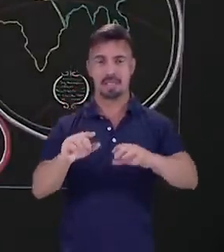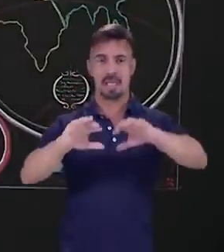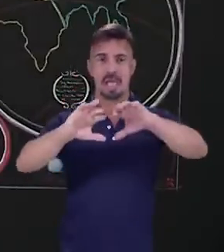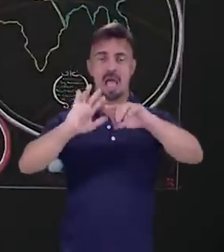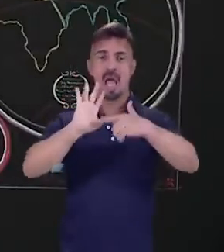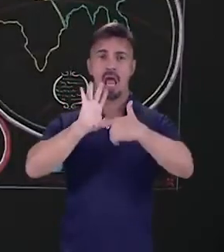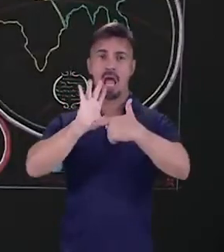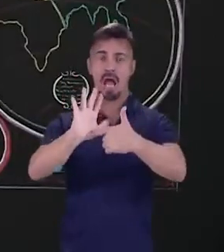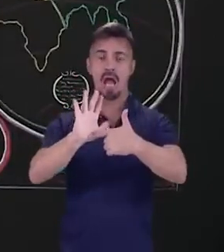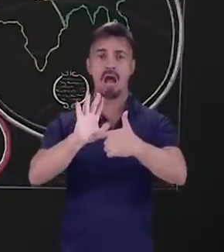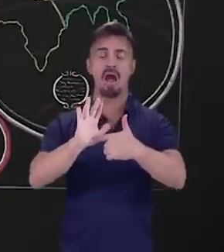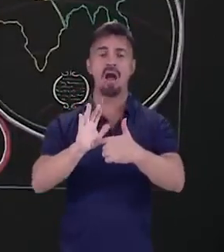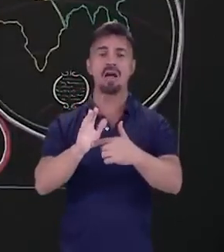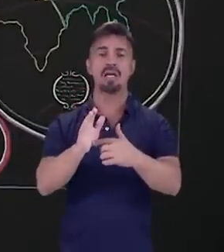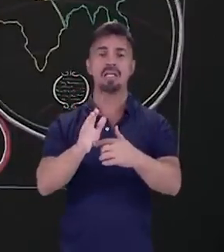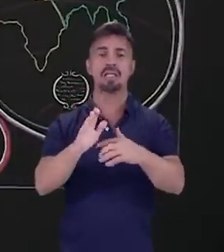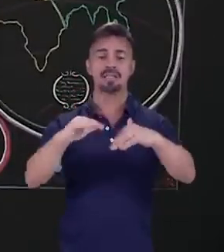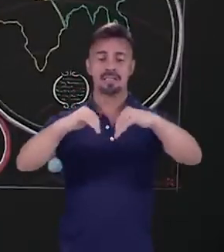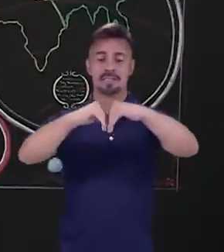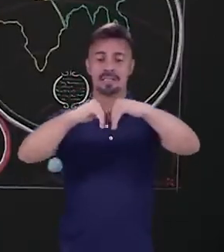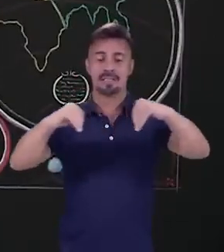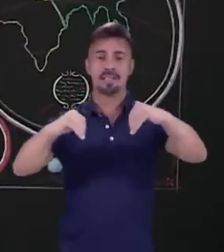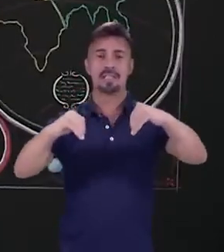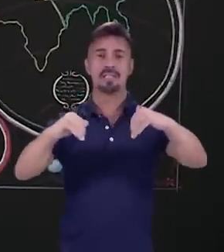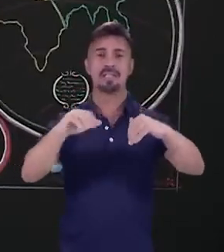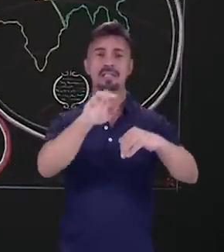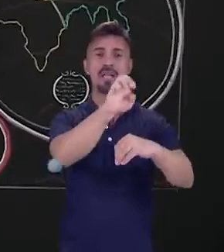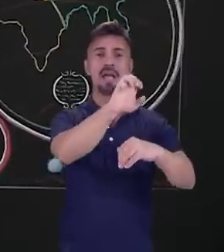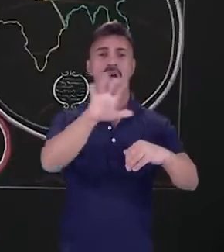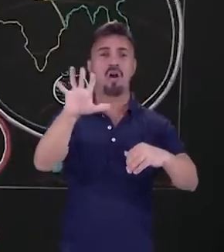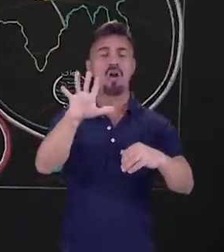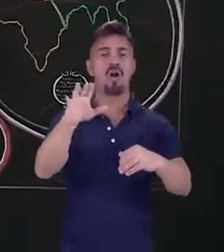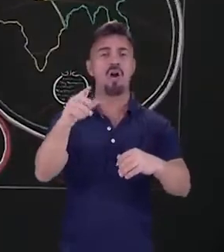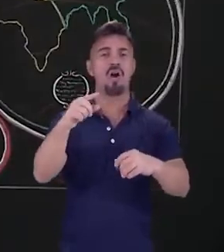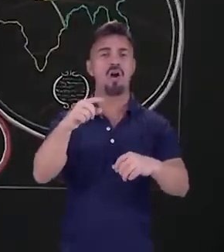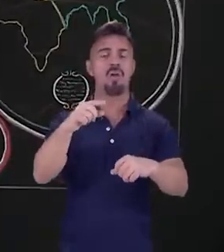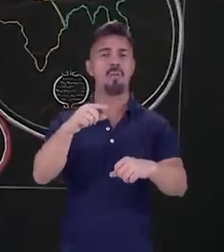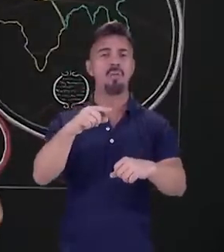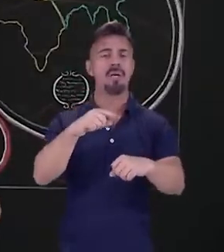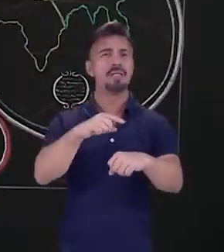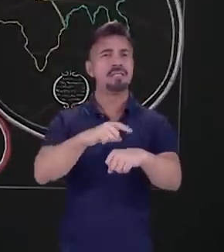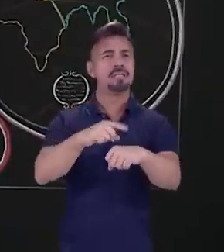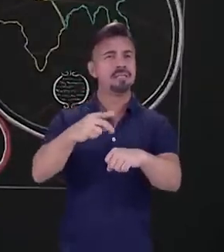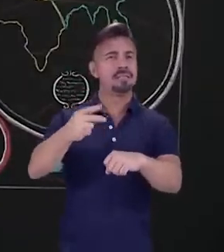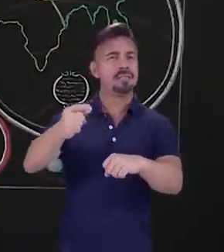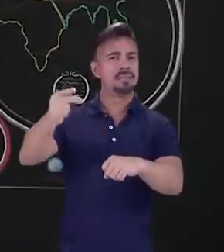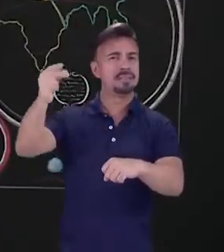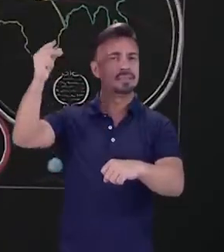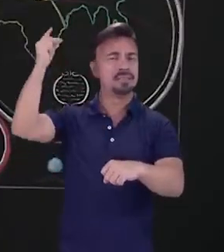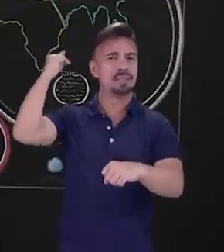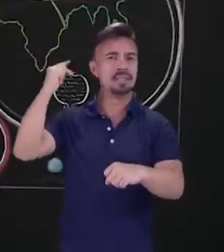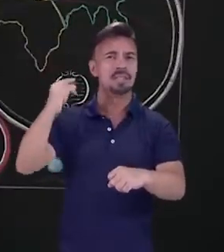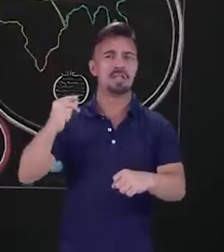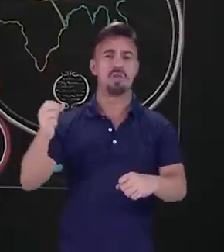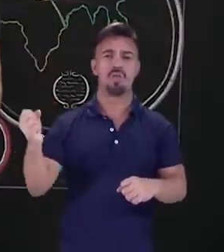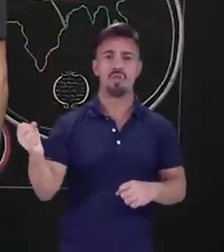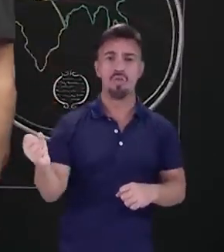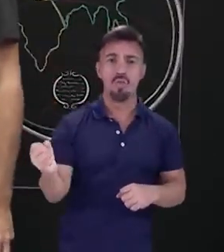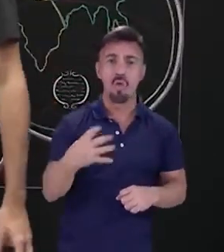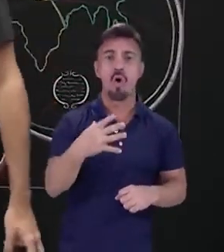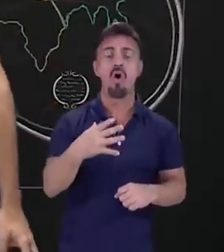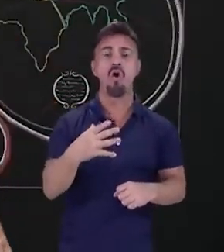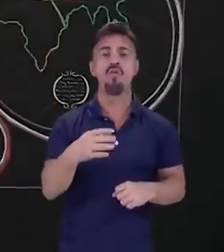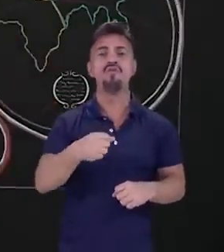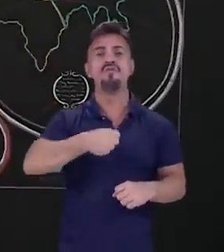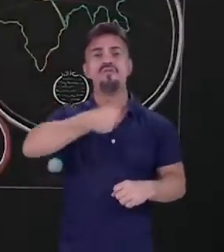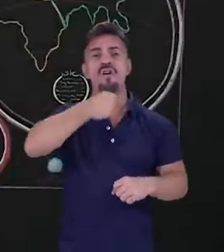representação gráfica de uma divisão que se tornou muito comum da Europa daquele período, que é a entre Novo e Velho Mundo.